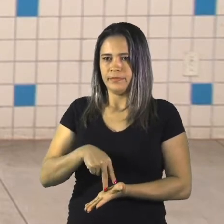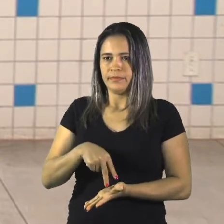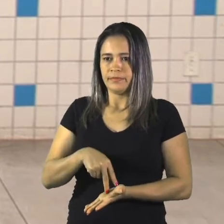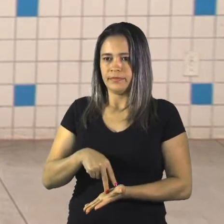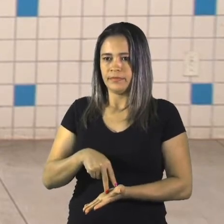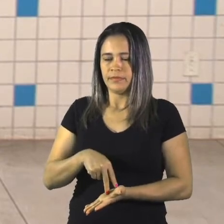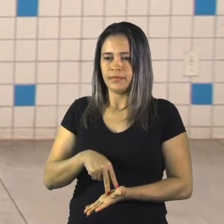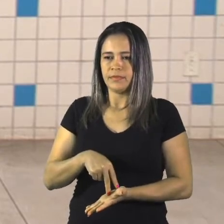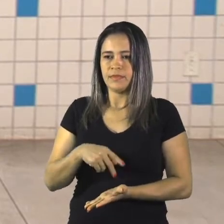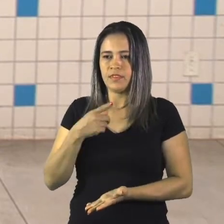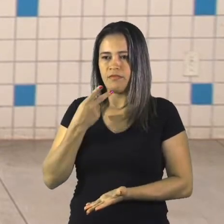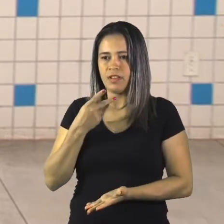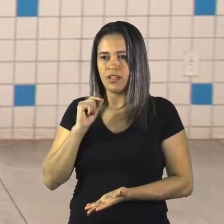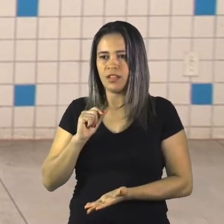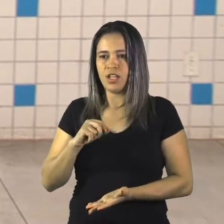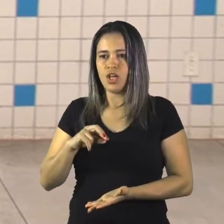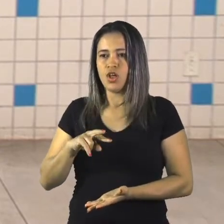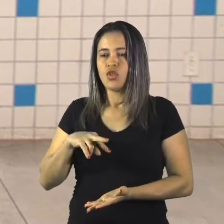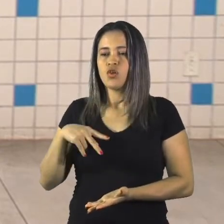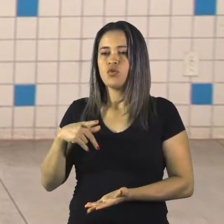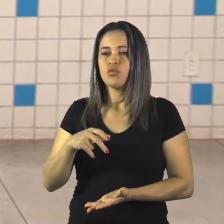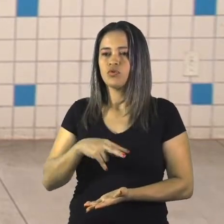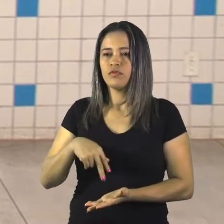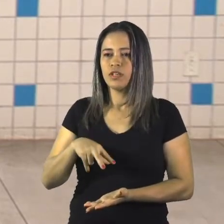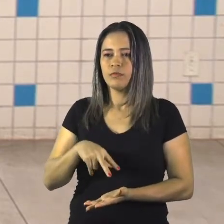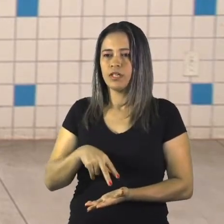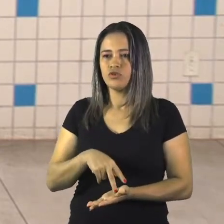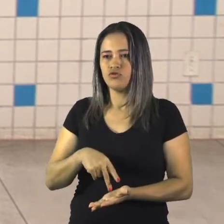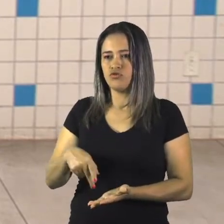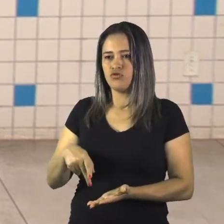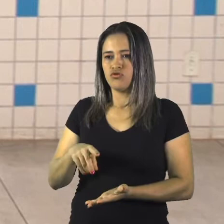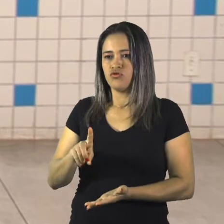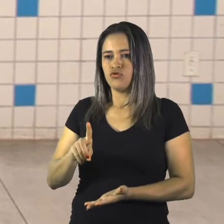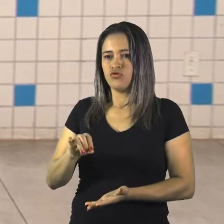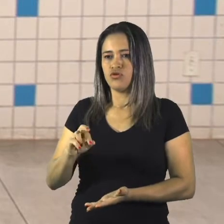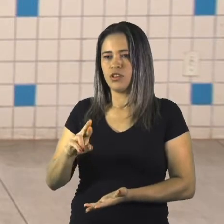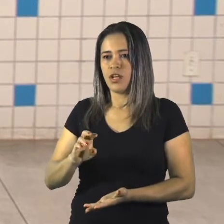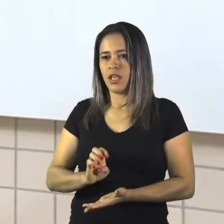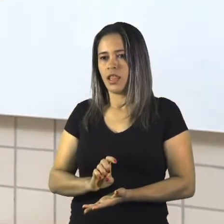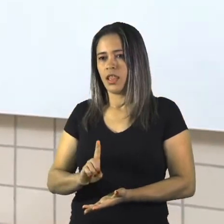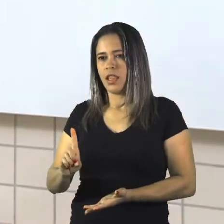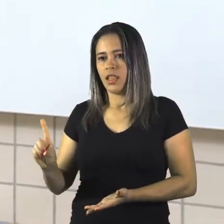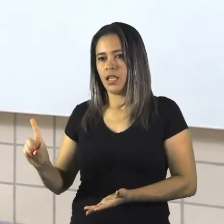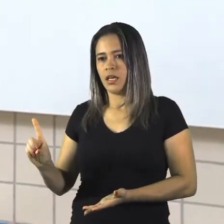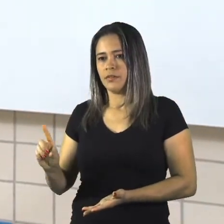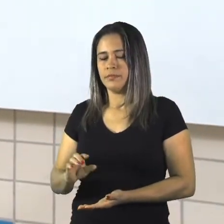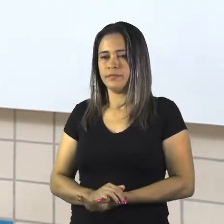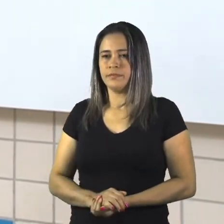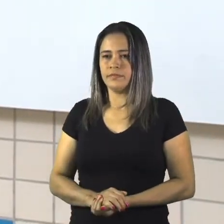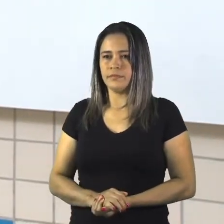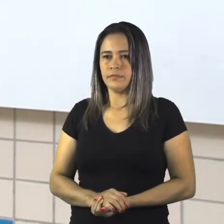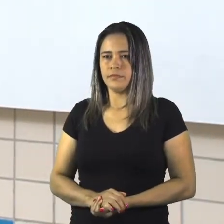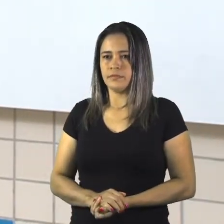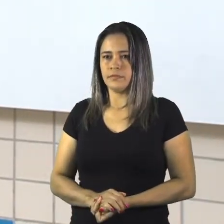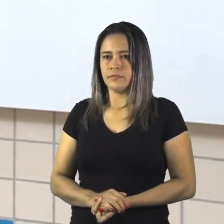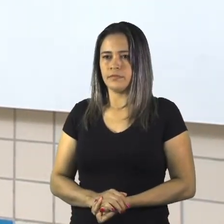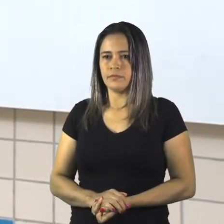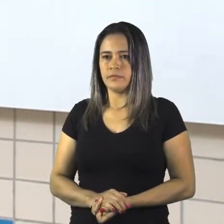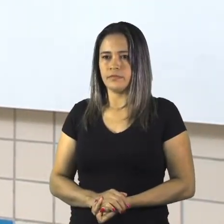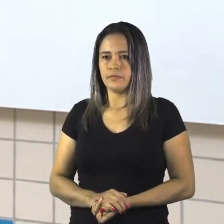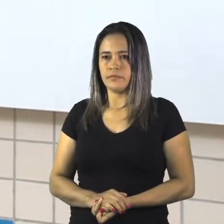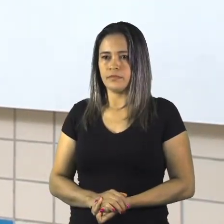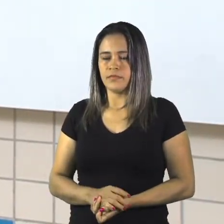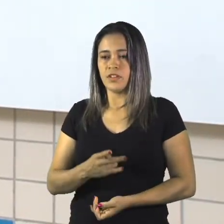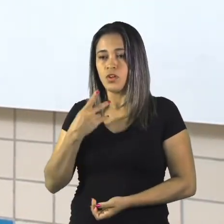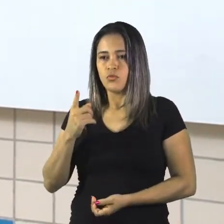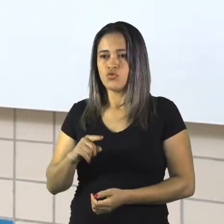e aí eu vou falar, ó, todo mundo virando para a direita. Então todo mundo vai virar no sentido, nessa direção, né?